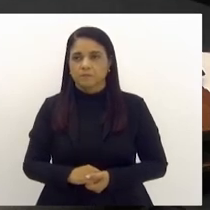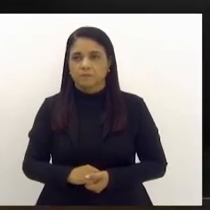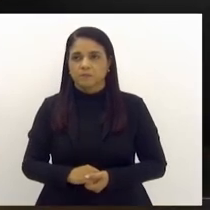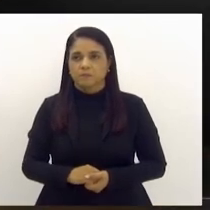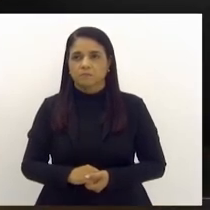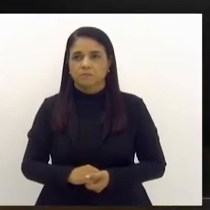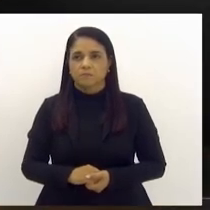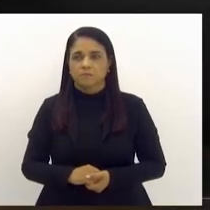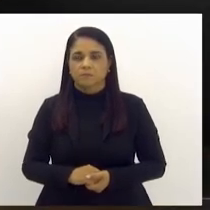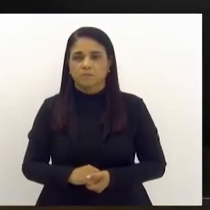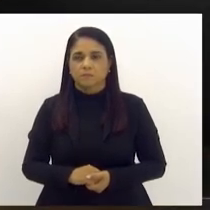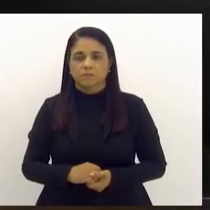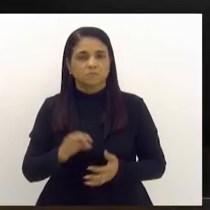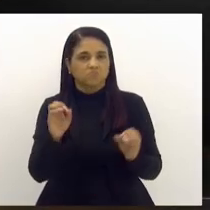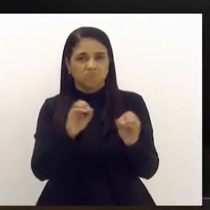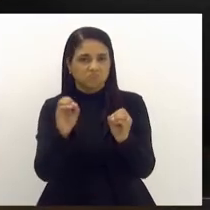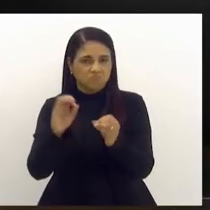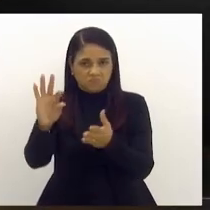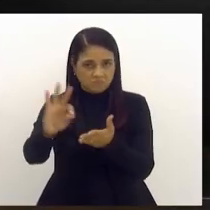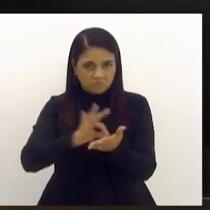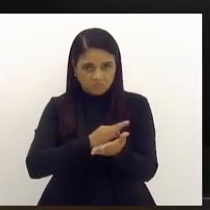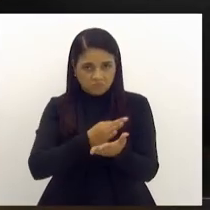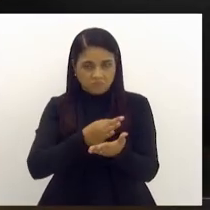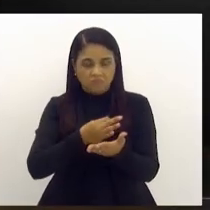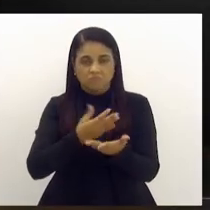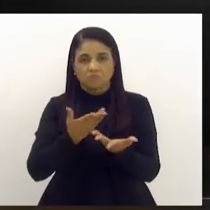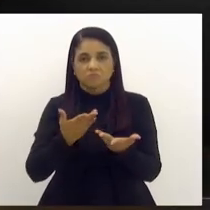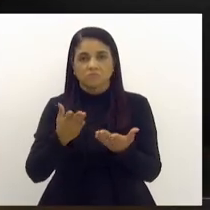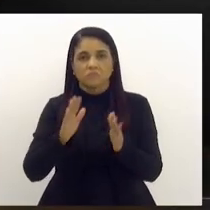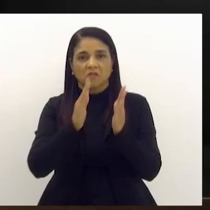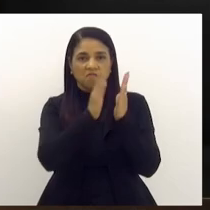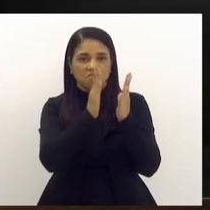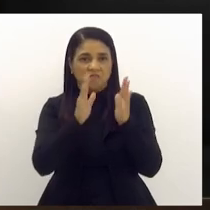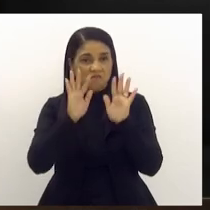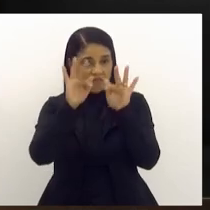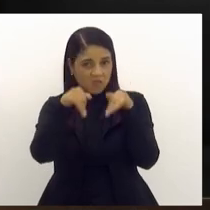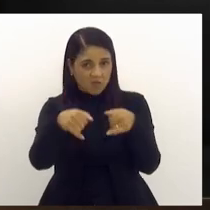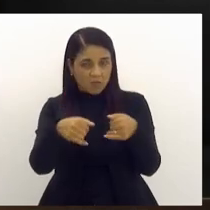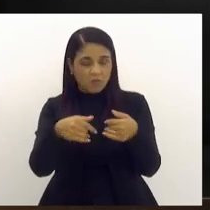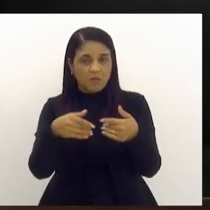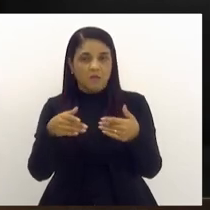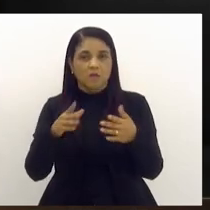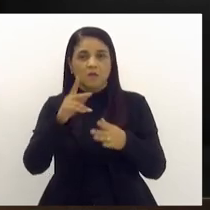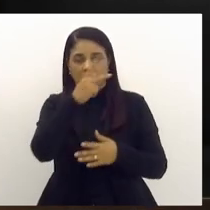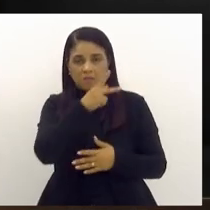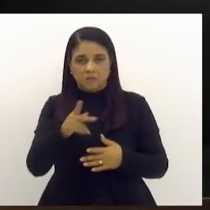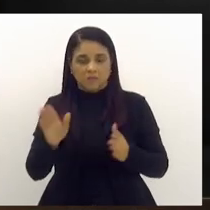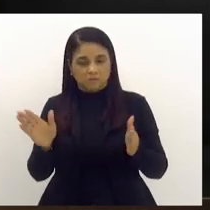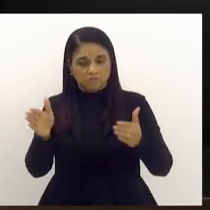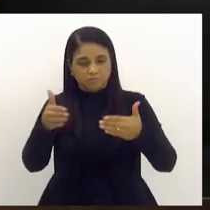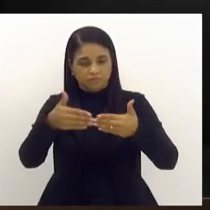Não havendo oradores inscritos no expediente final, a presidência